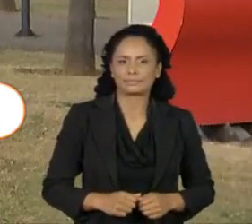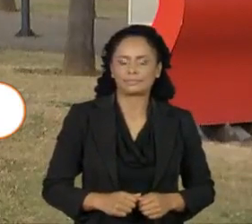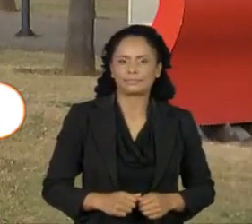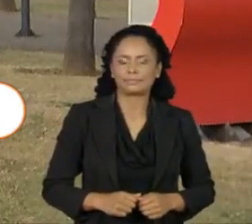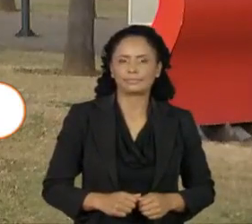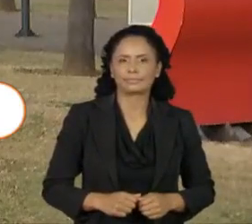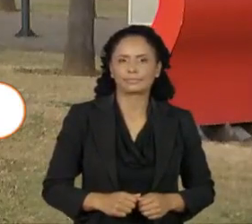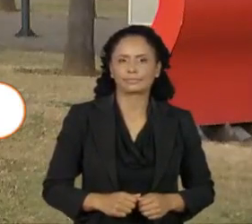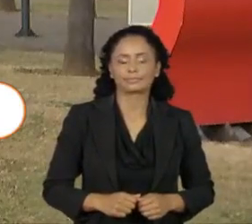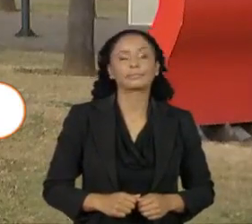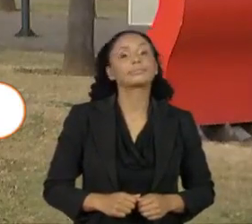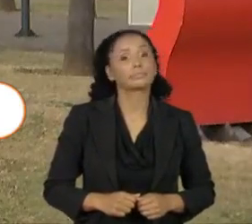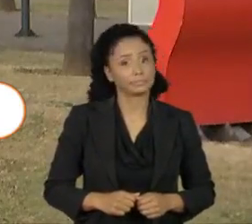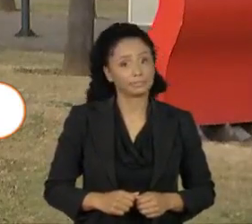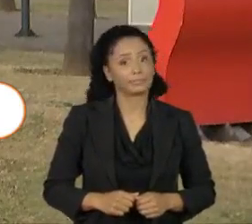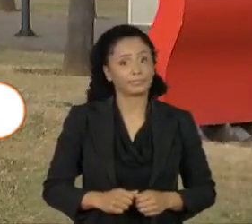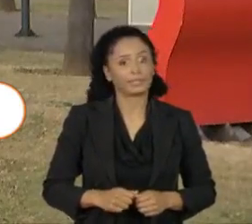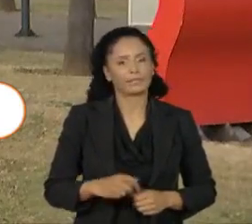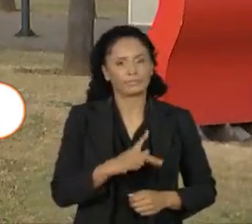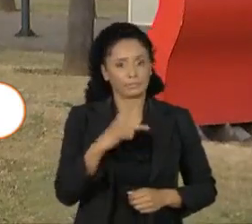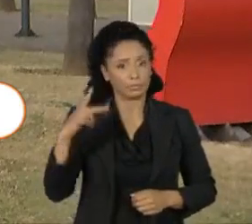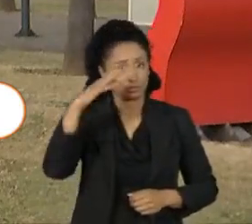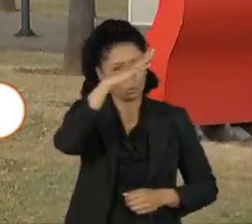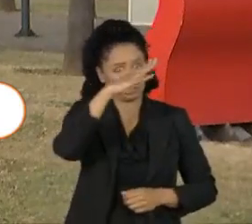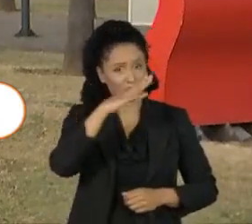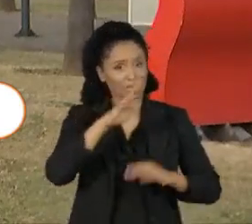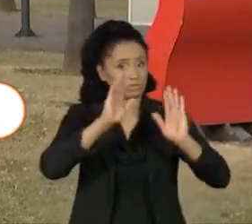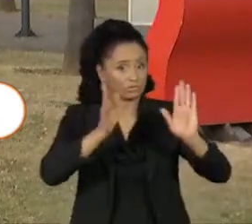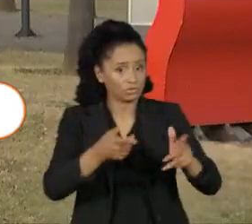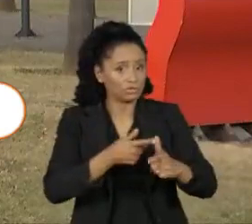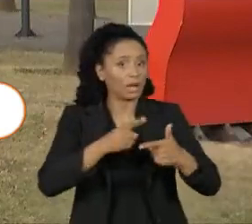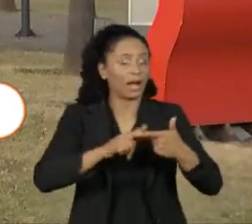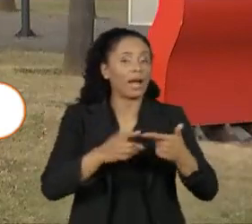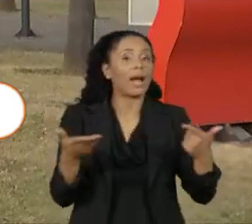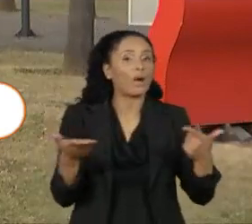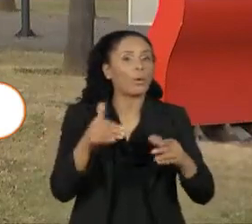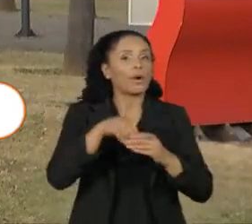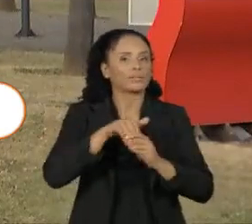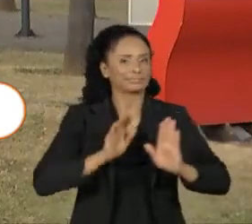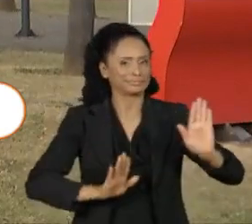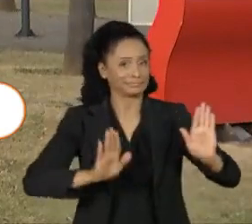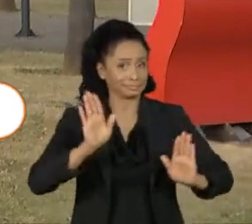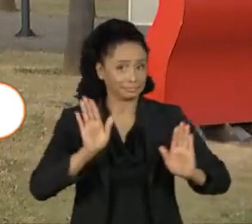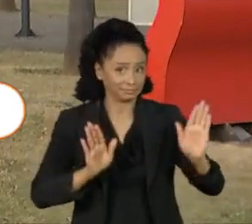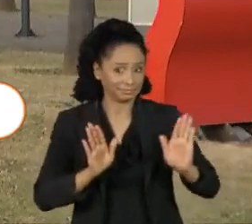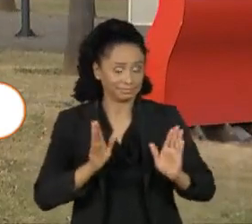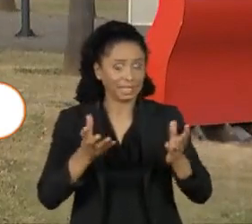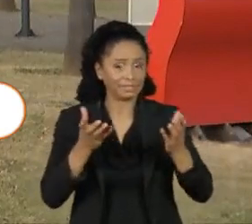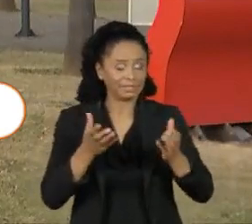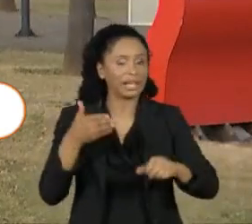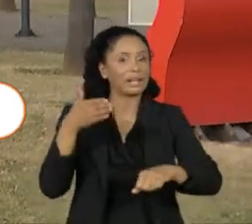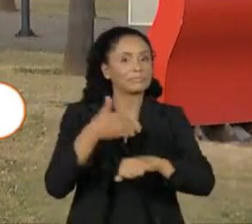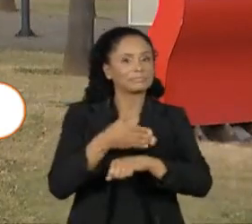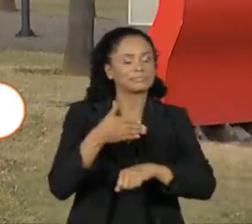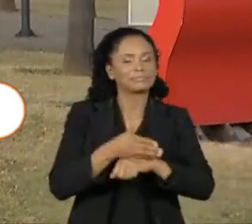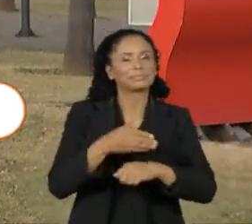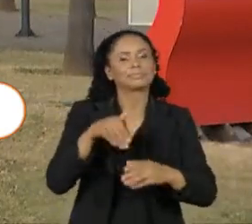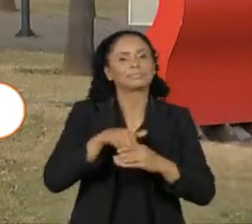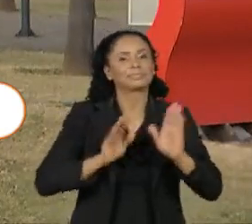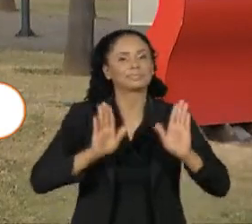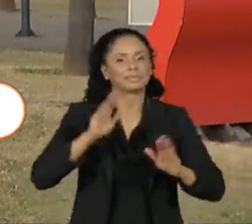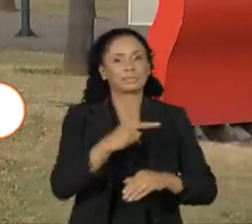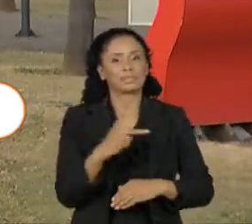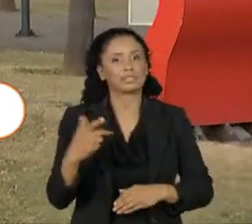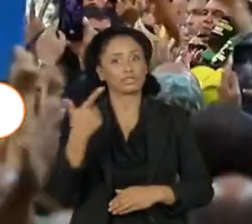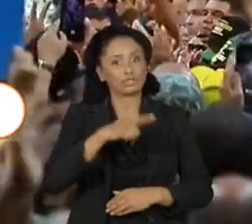O atual presidente e agora também candidato aproveitou o momento para convocar novas manifestações no dia 7 de